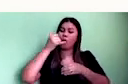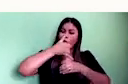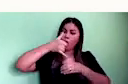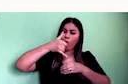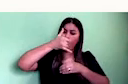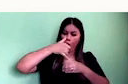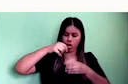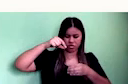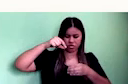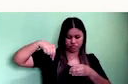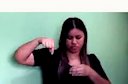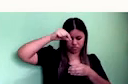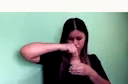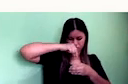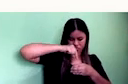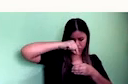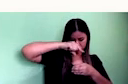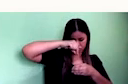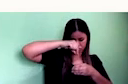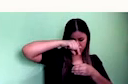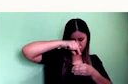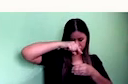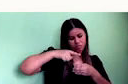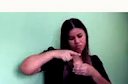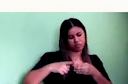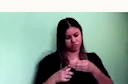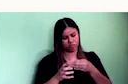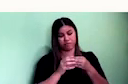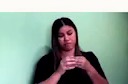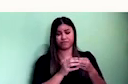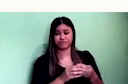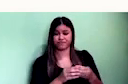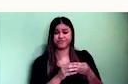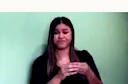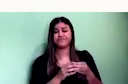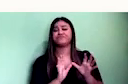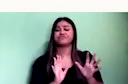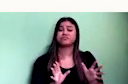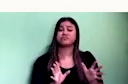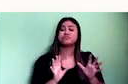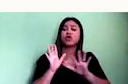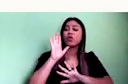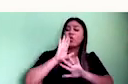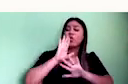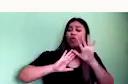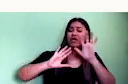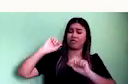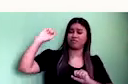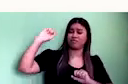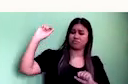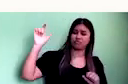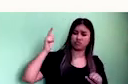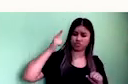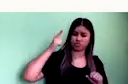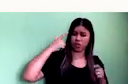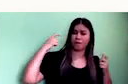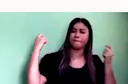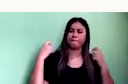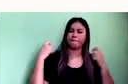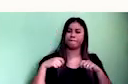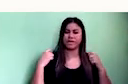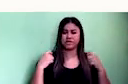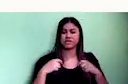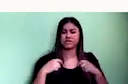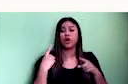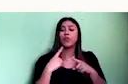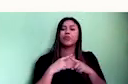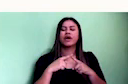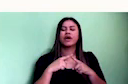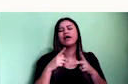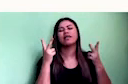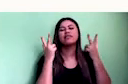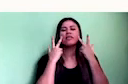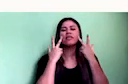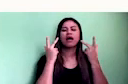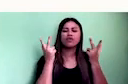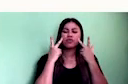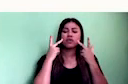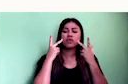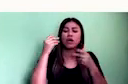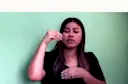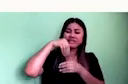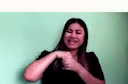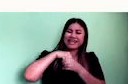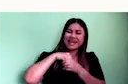com todas as características ali, dizendo se é fotossensível ou não. Então a gente tem que tomar cuidado, porque é um produto natural, mas tem ativo ali. O ativo